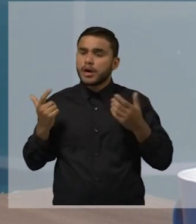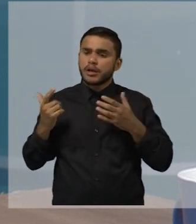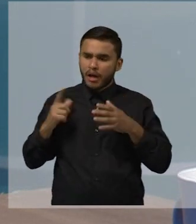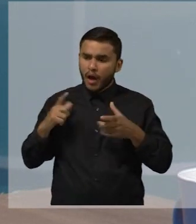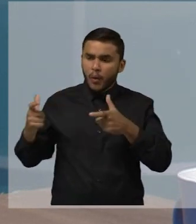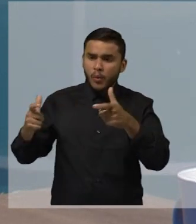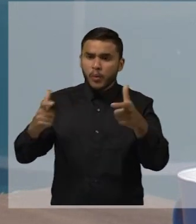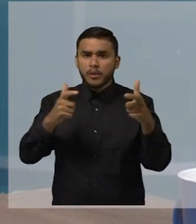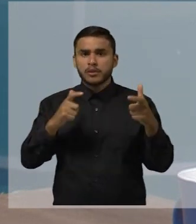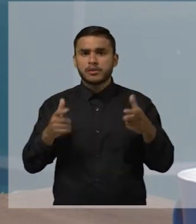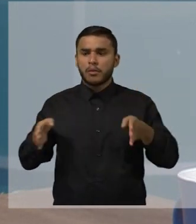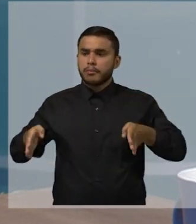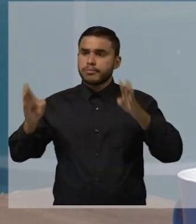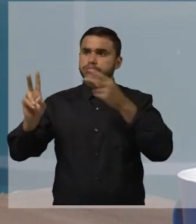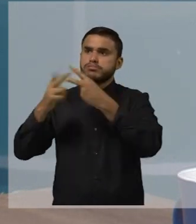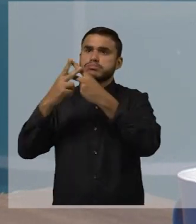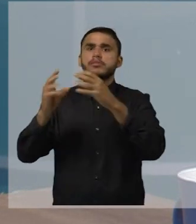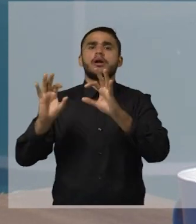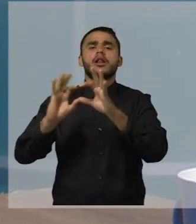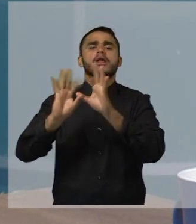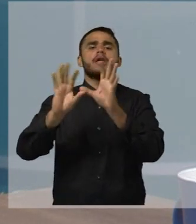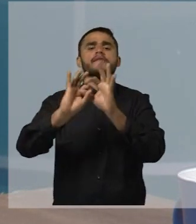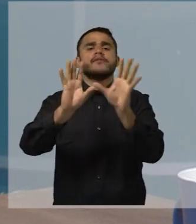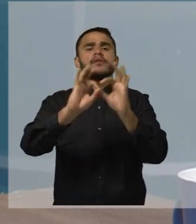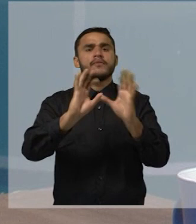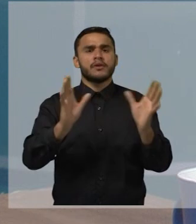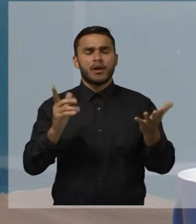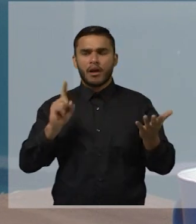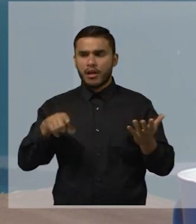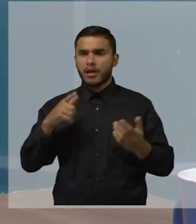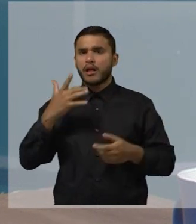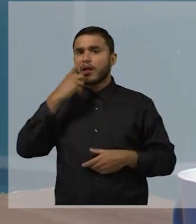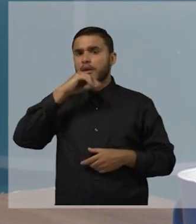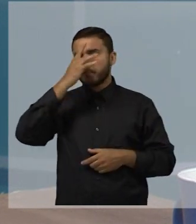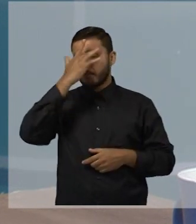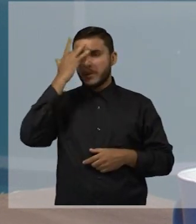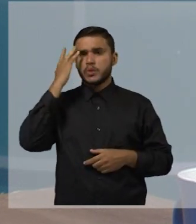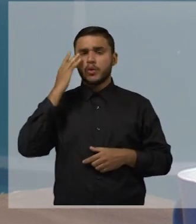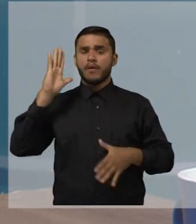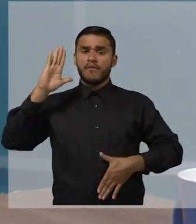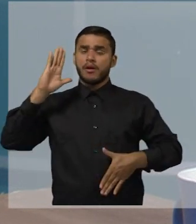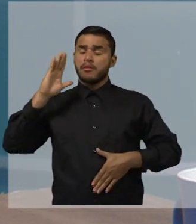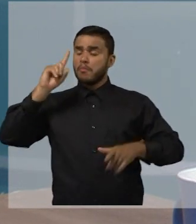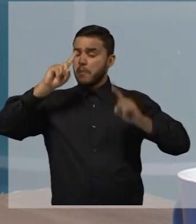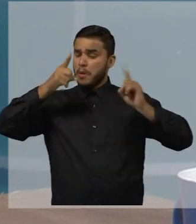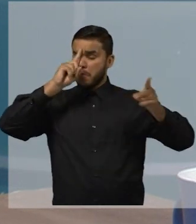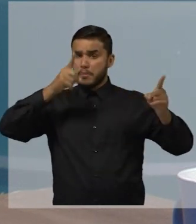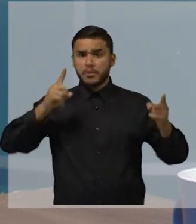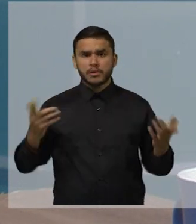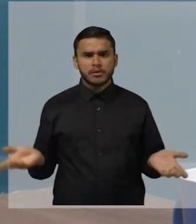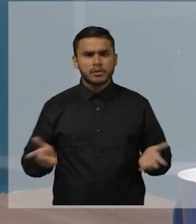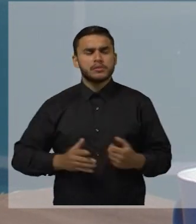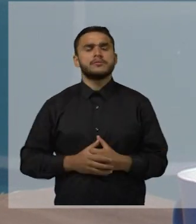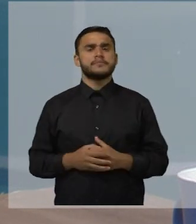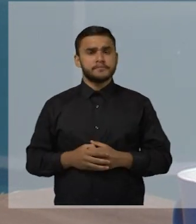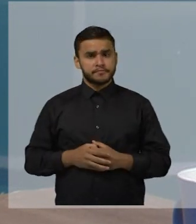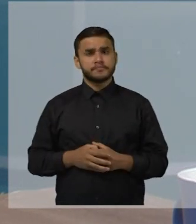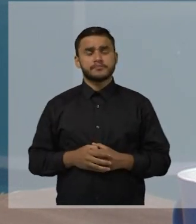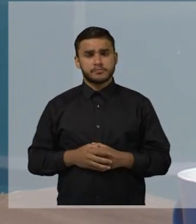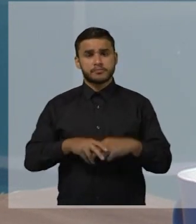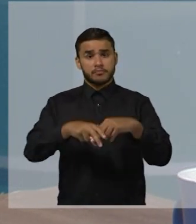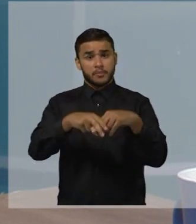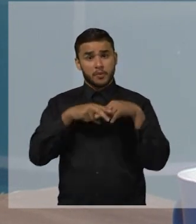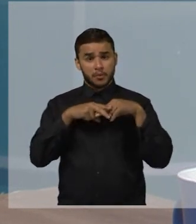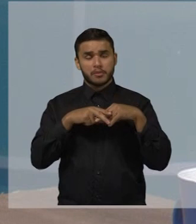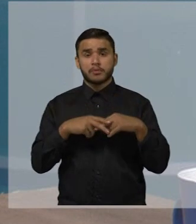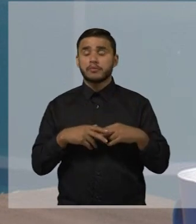próximas dos presídios, menos próximas, por sinal. Então, eu acho que